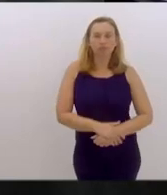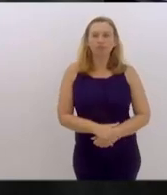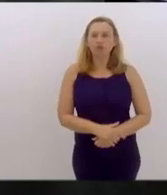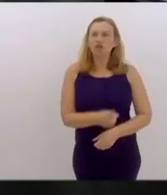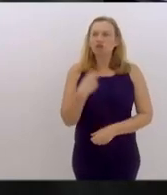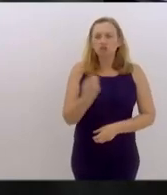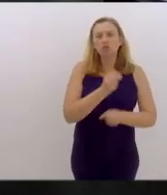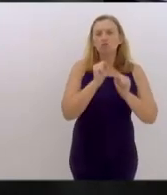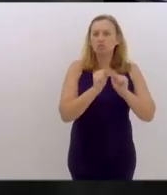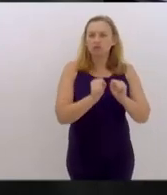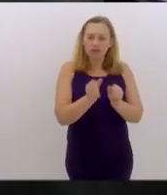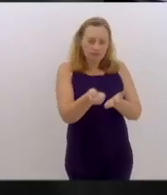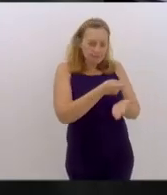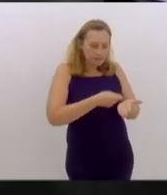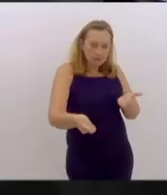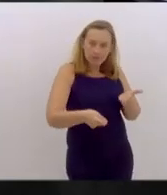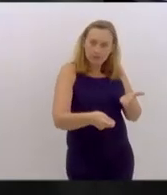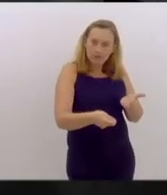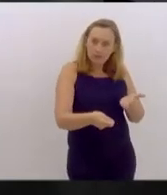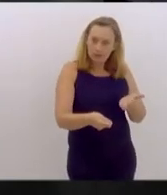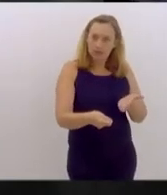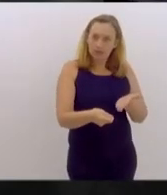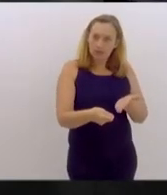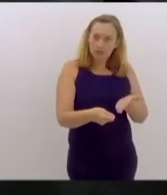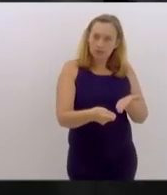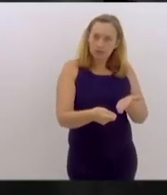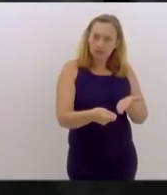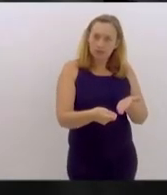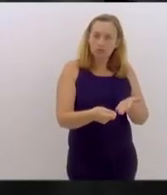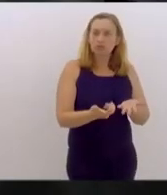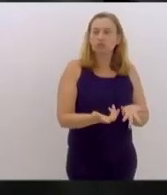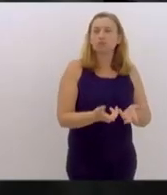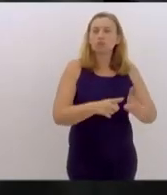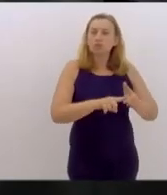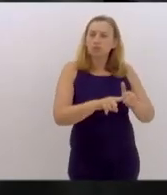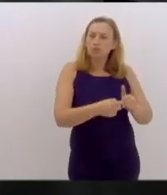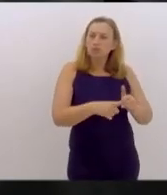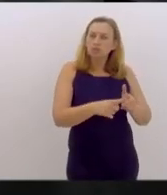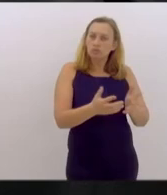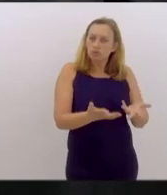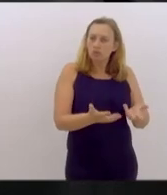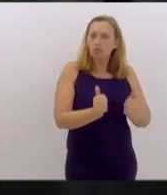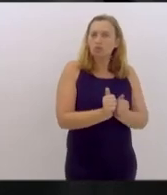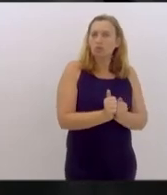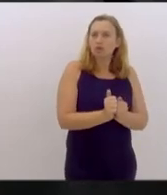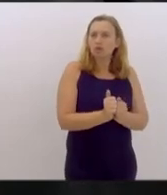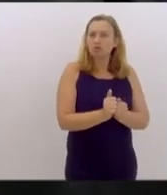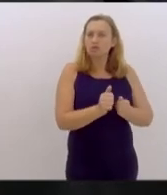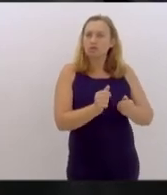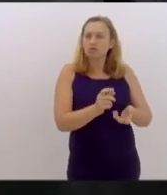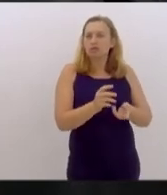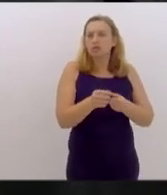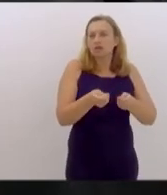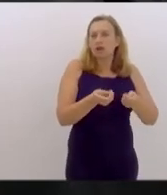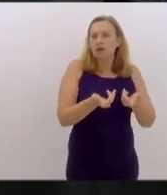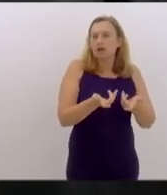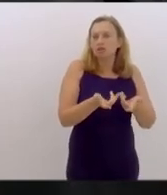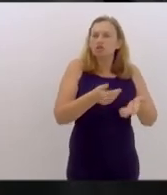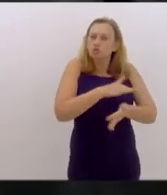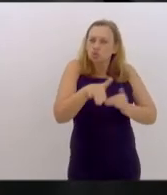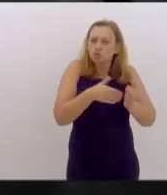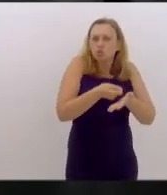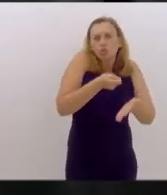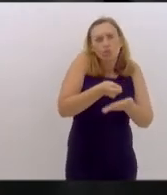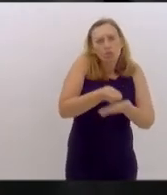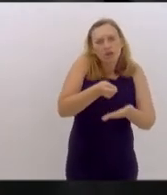aqui é mais pudesse assinar um termo de ajuste de Conduta no sentido de que todas as obrigações das